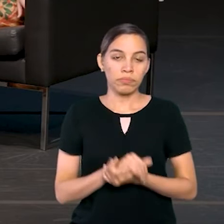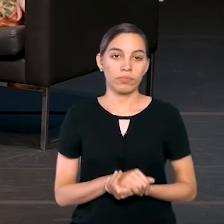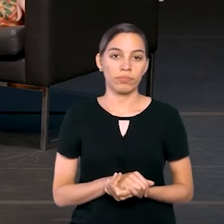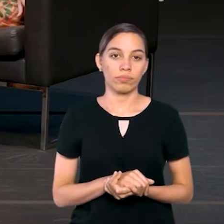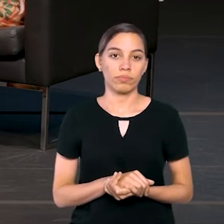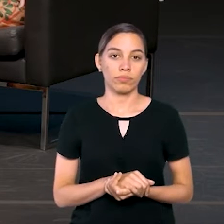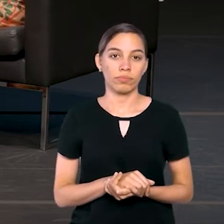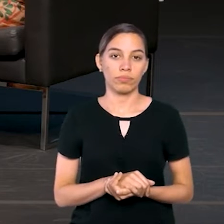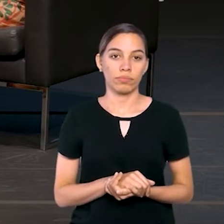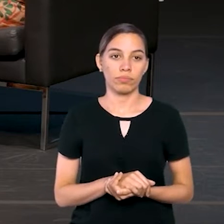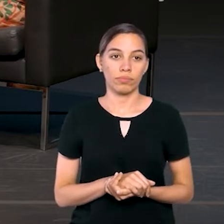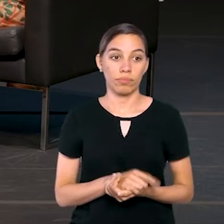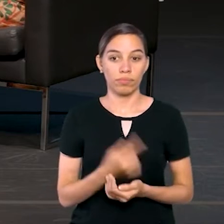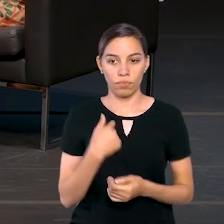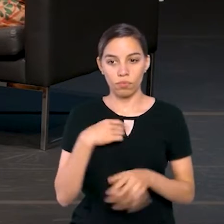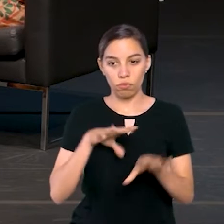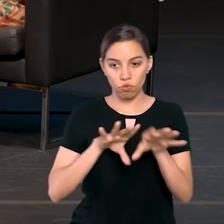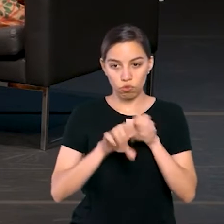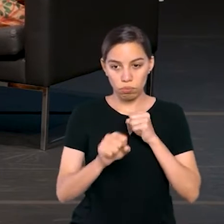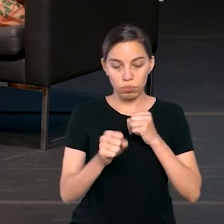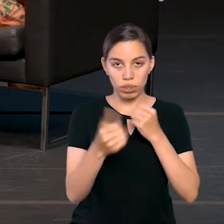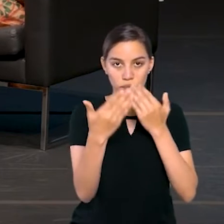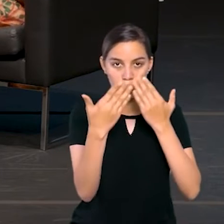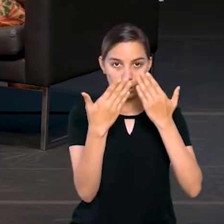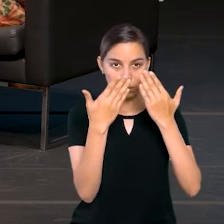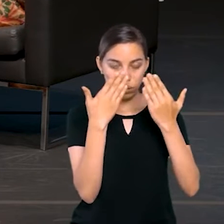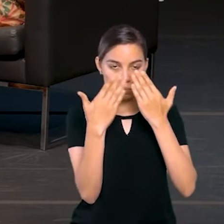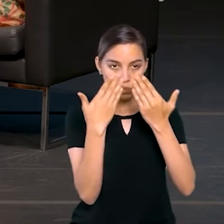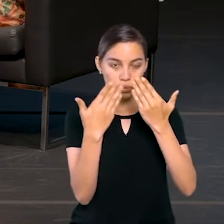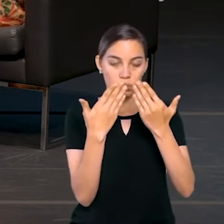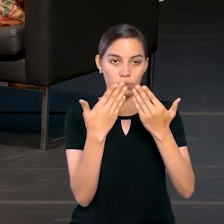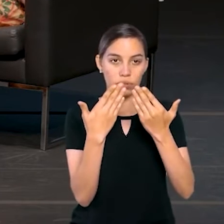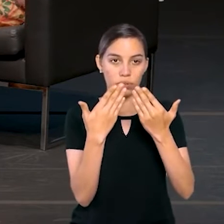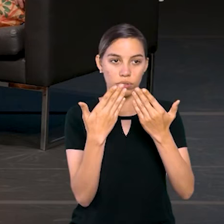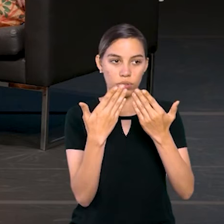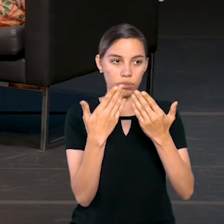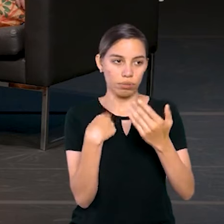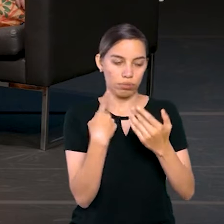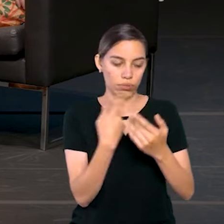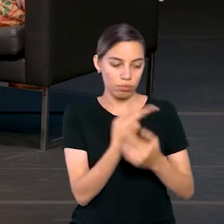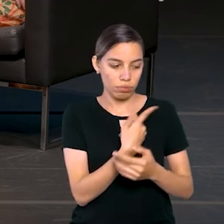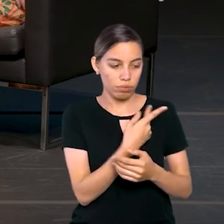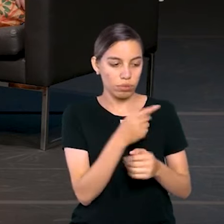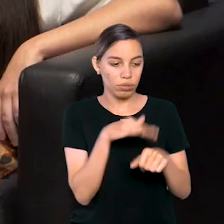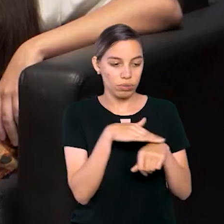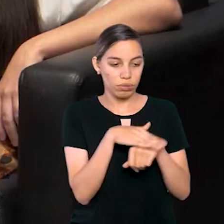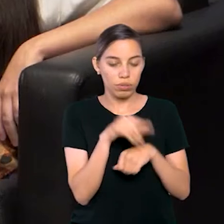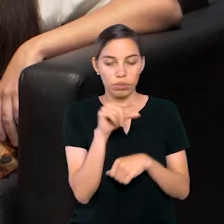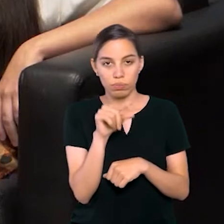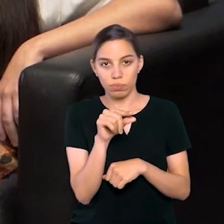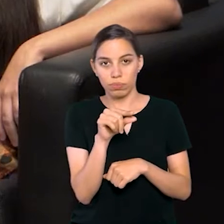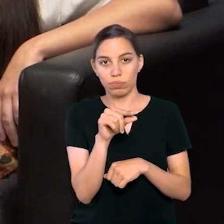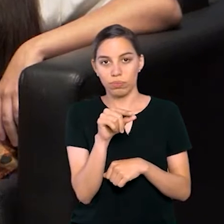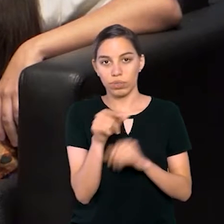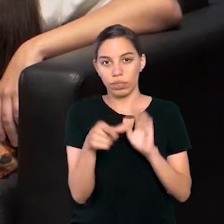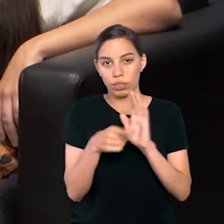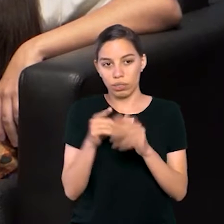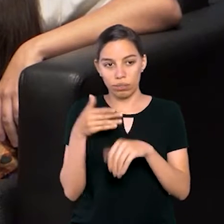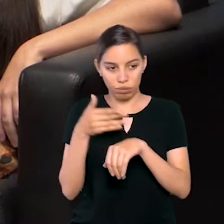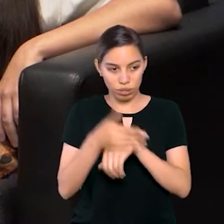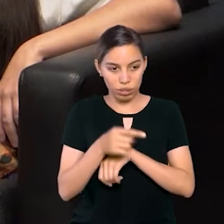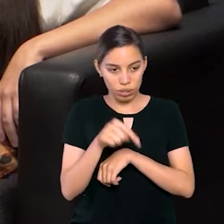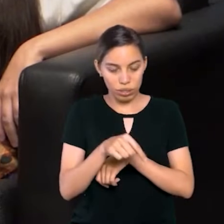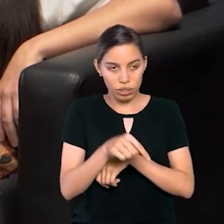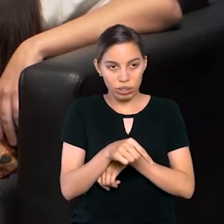A minha formação é na psicologia, né, e a gente já estava falando um pouquinho antes de entrar do quanto que é